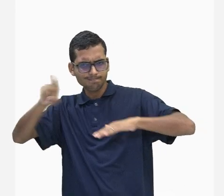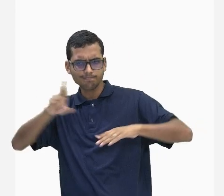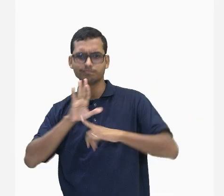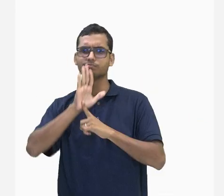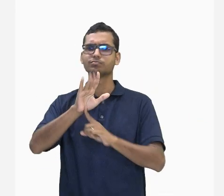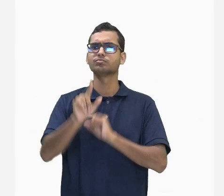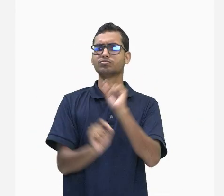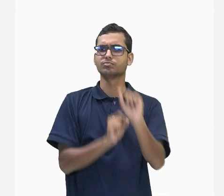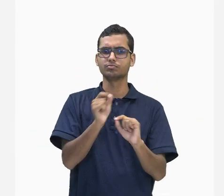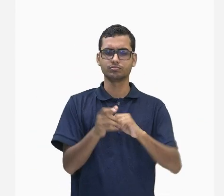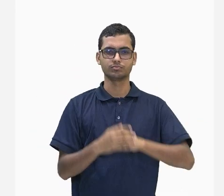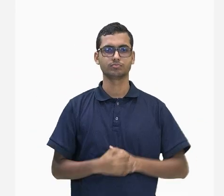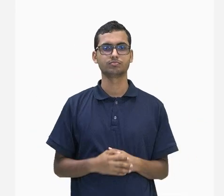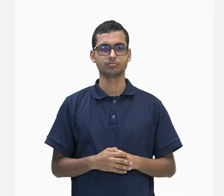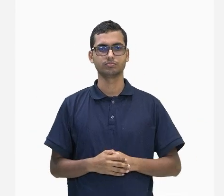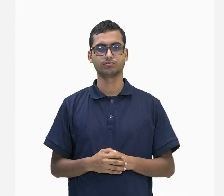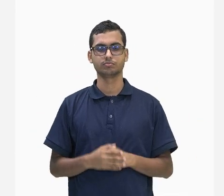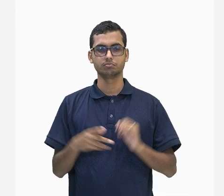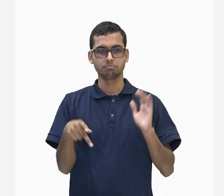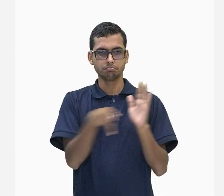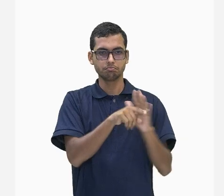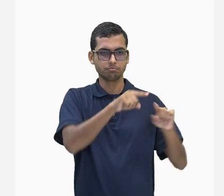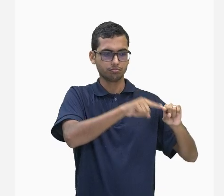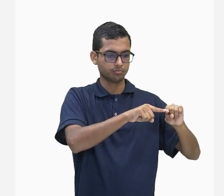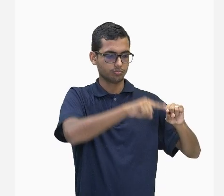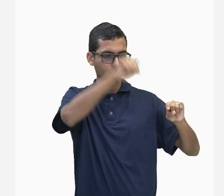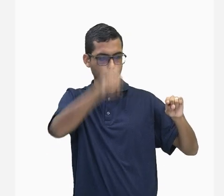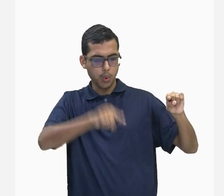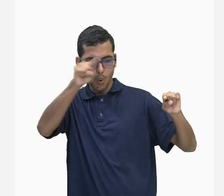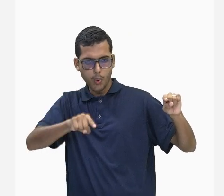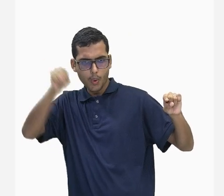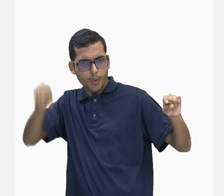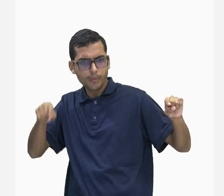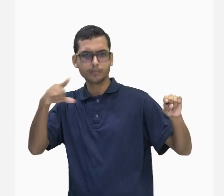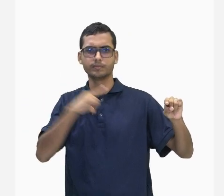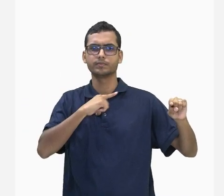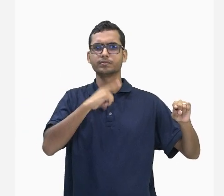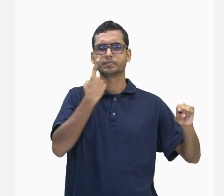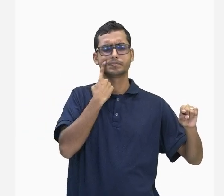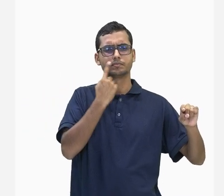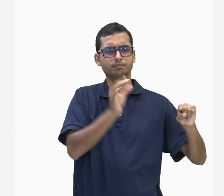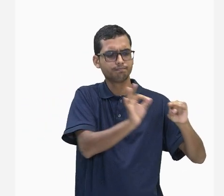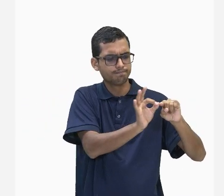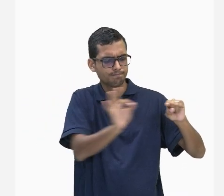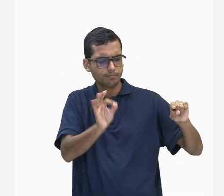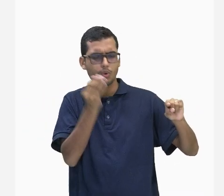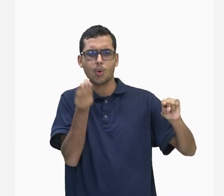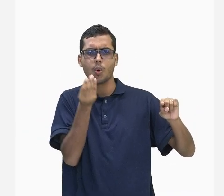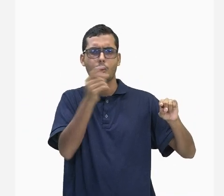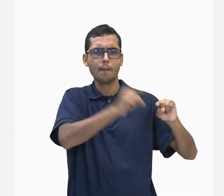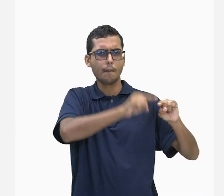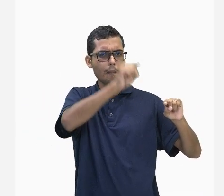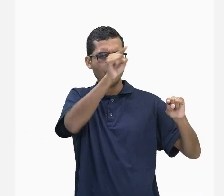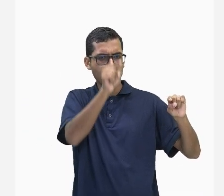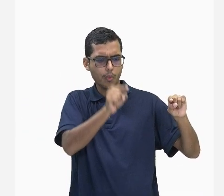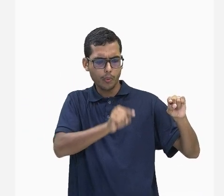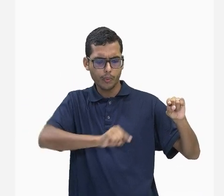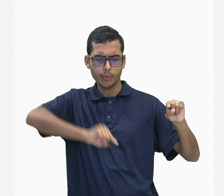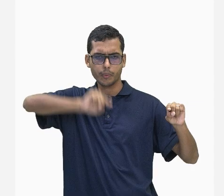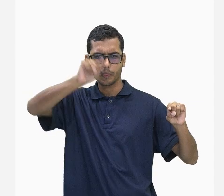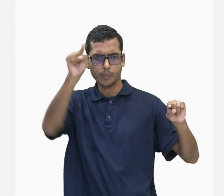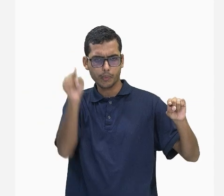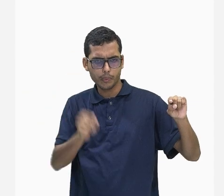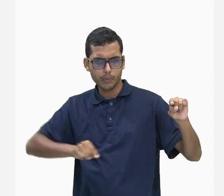entre si pelo comprimento de onda e pela frequência. Essas radiações são ondas formadas por